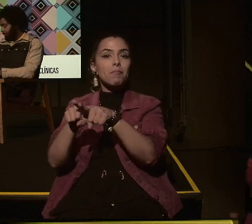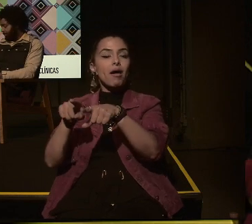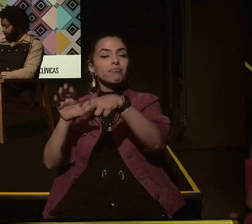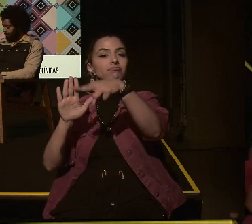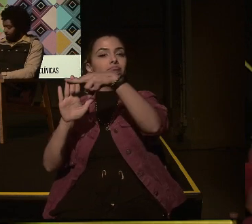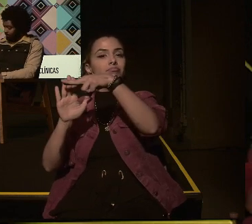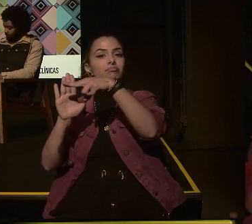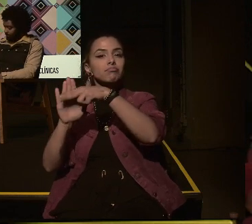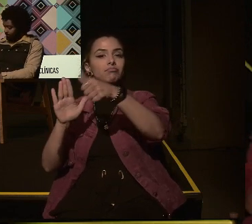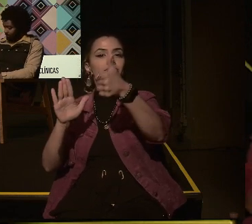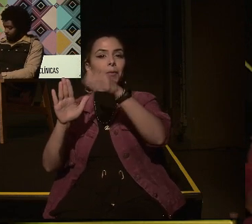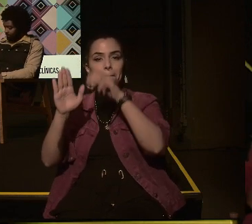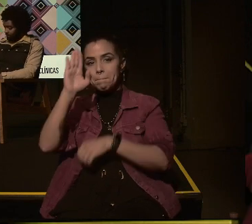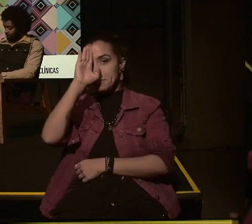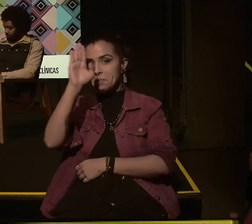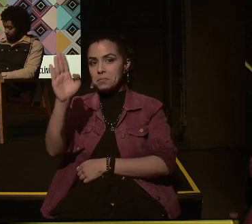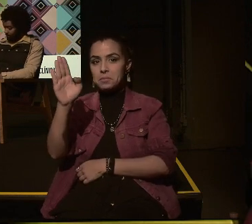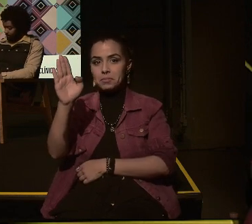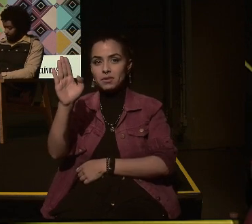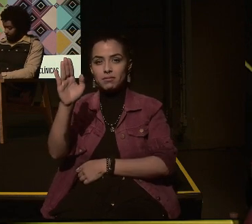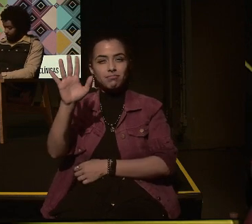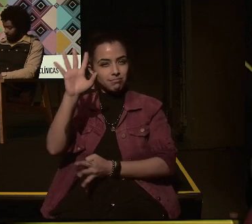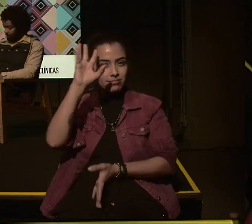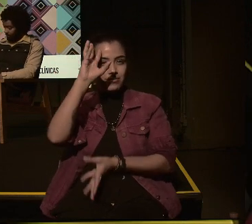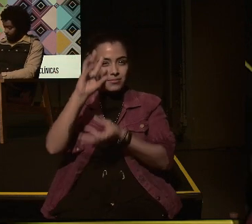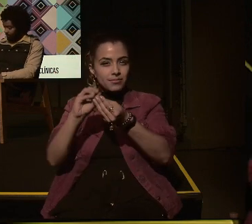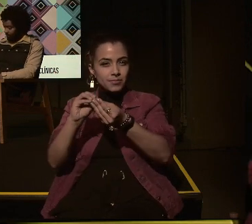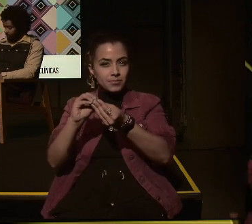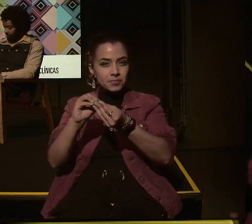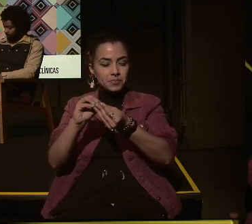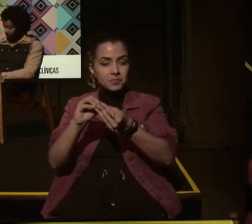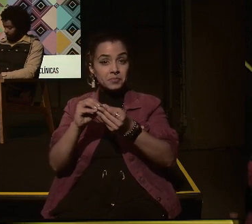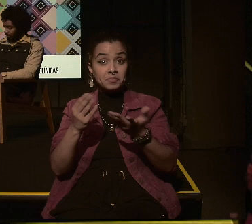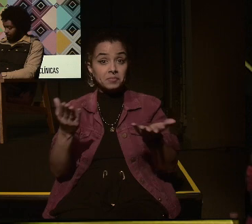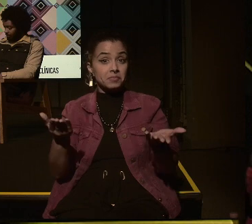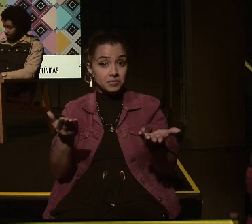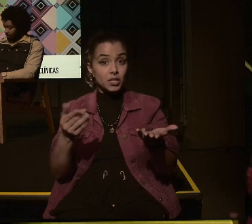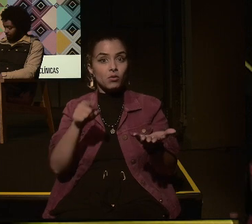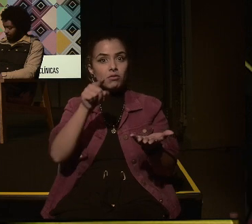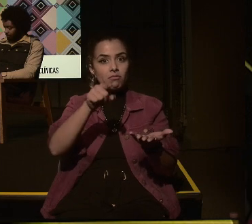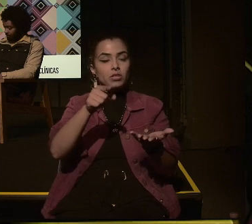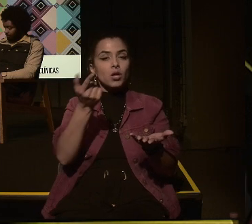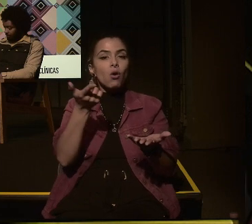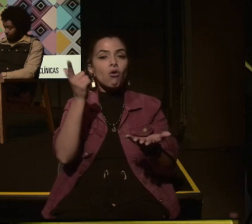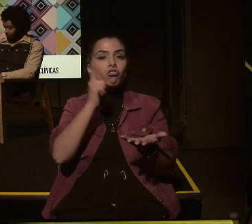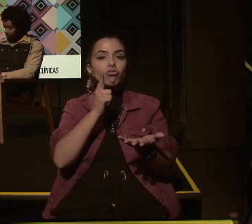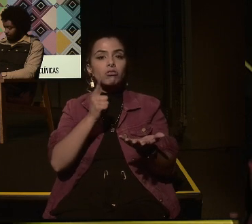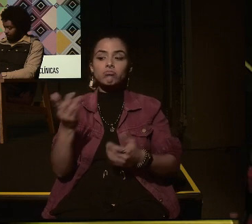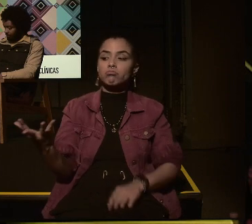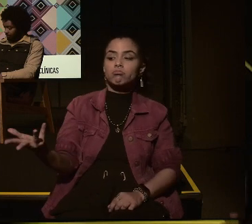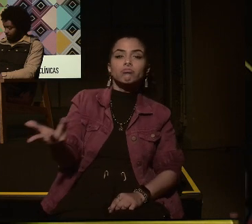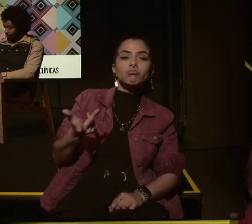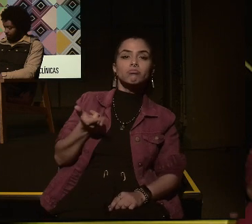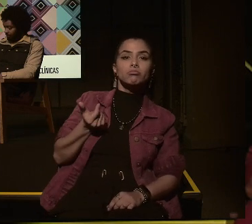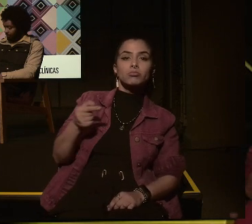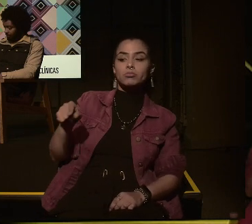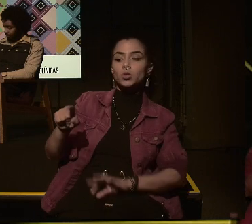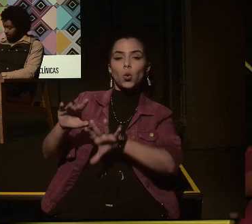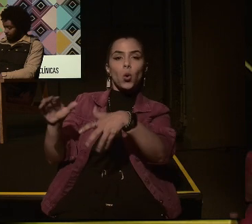Então, você convidar e, acima de tudo, convocar esse grupo